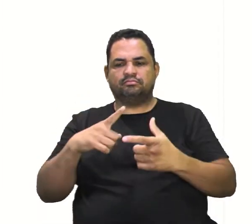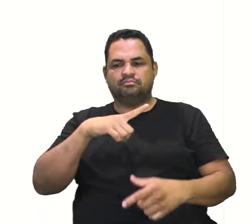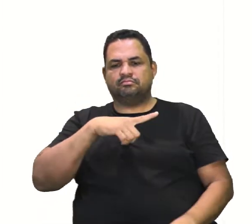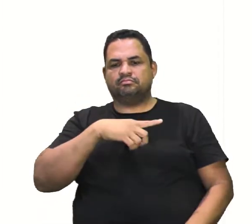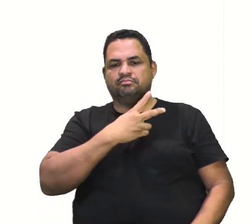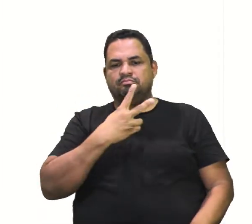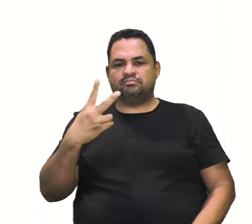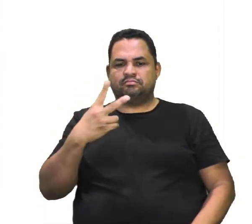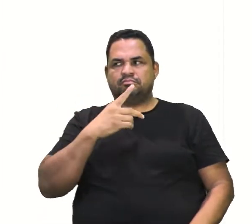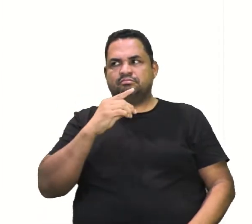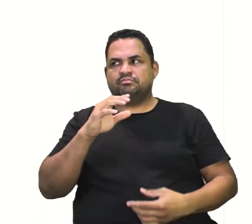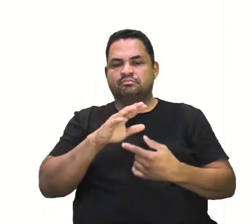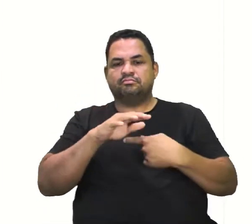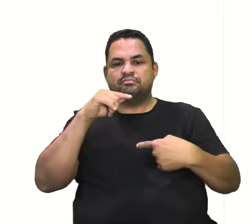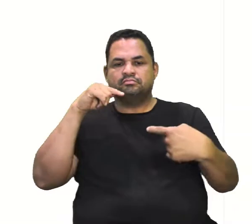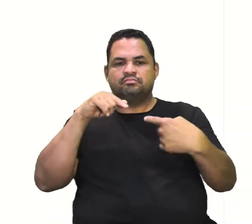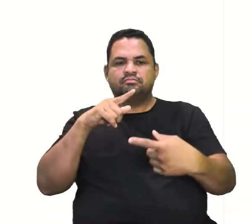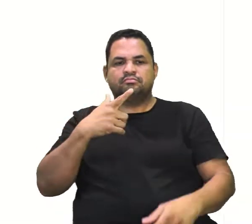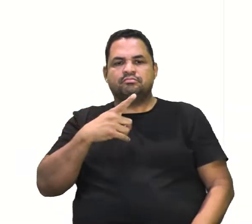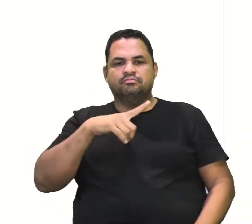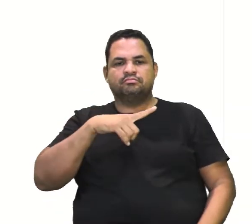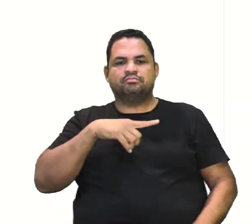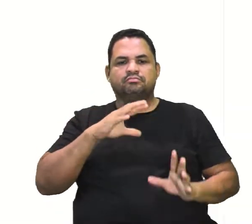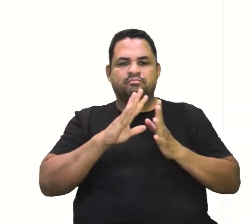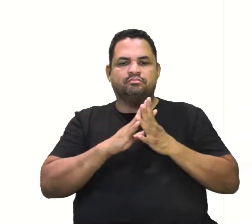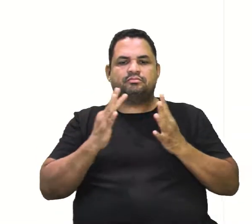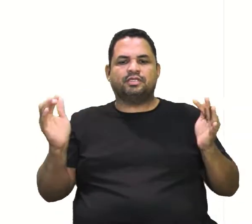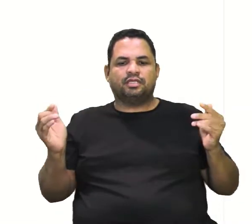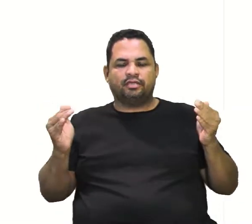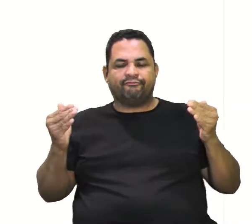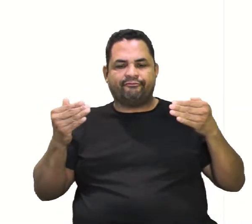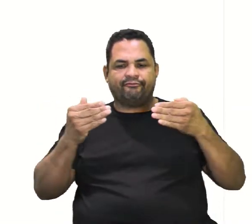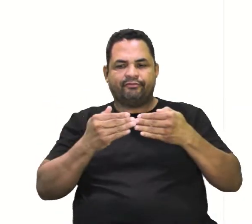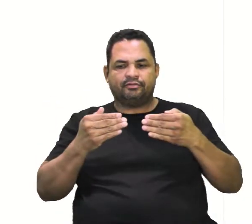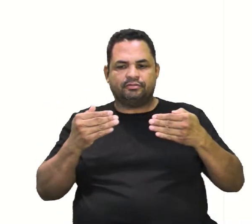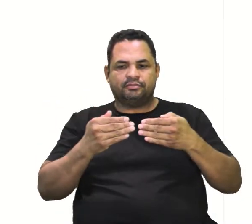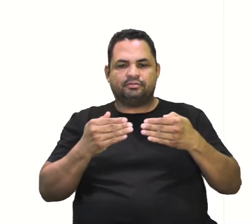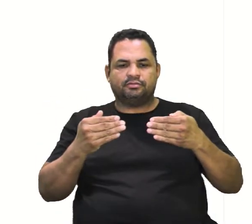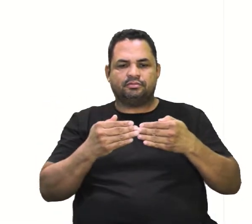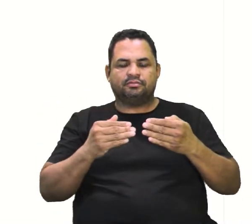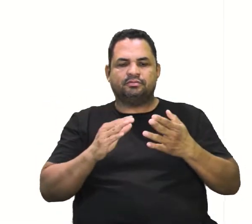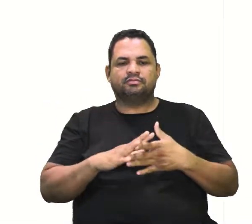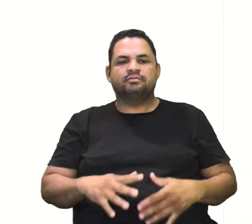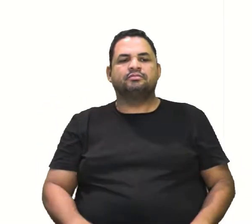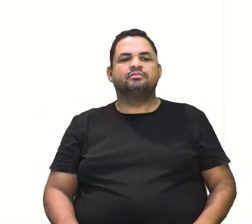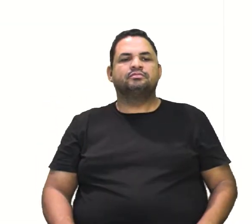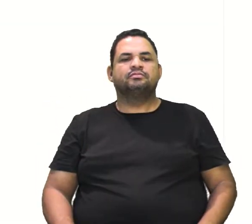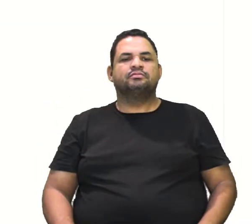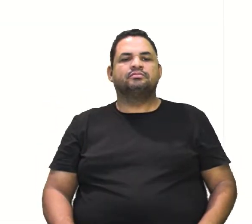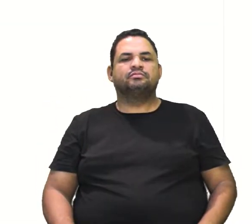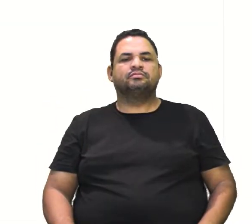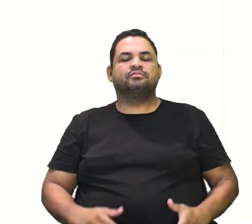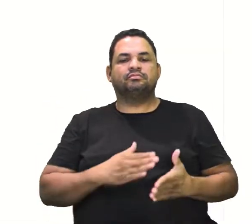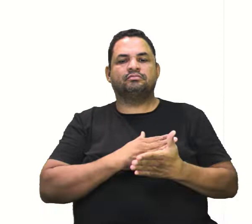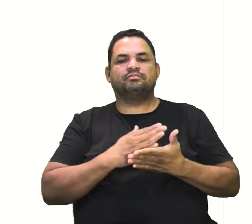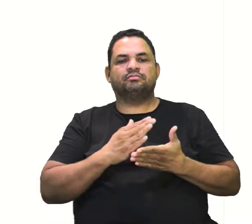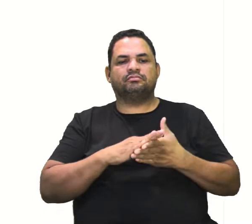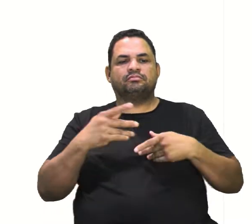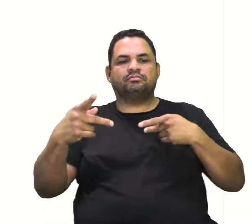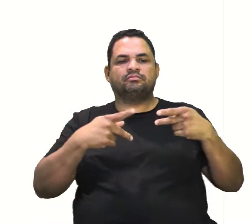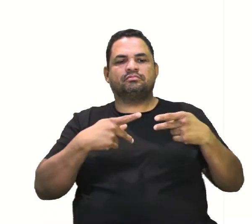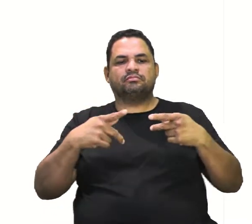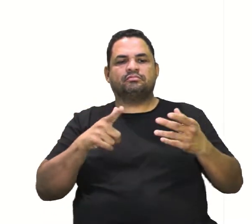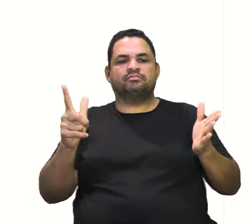vai ter dois focos agora. Tá. Por quê? Beleza. Porque ele é fechado, não é isso? Ele fica fechado, então olha lá. Consideremos inicialmente